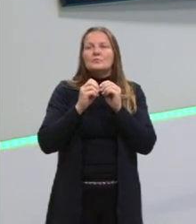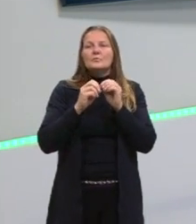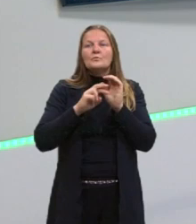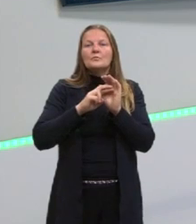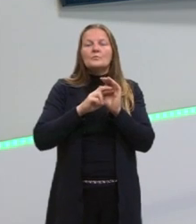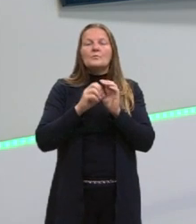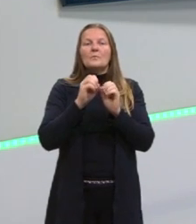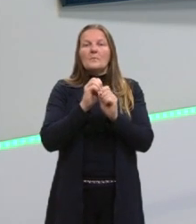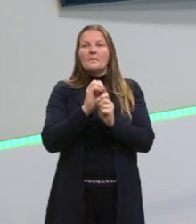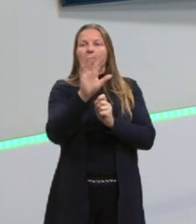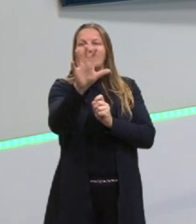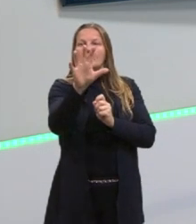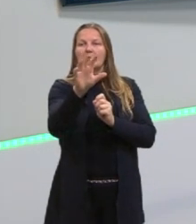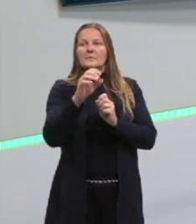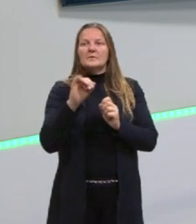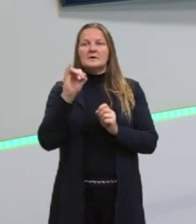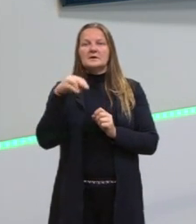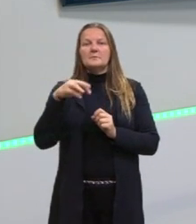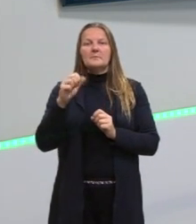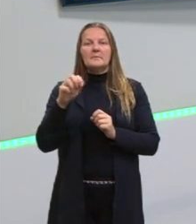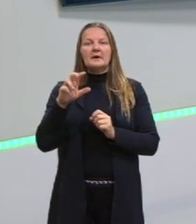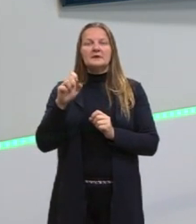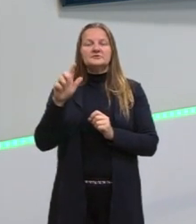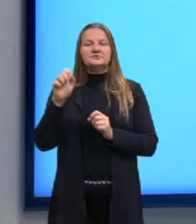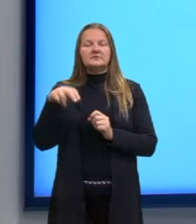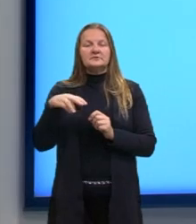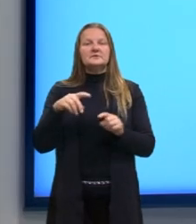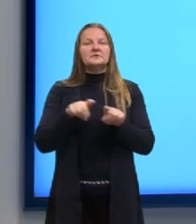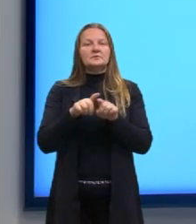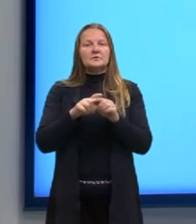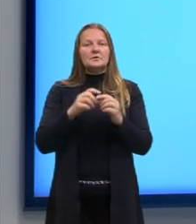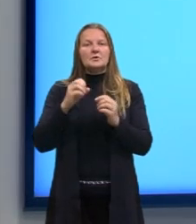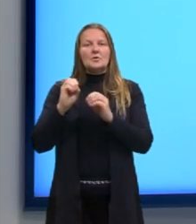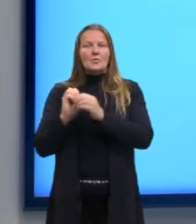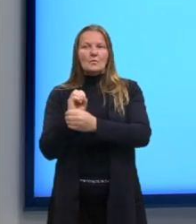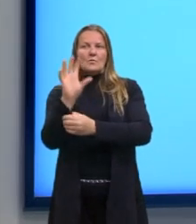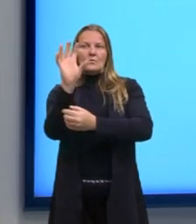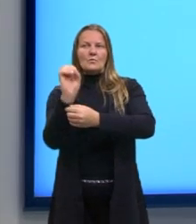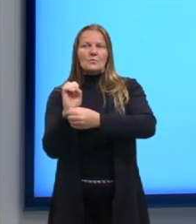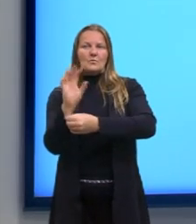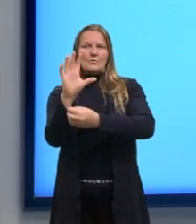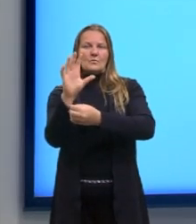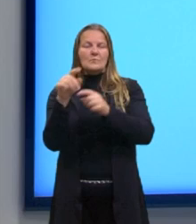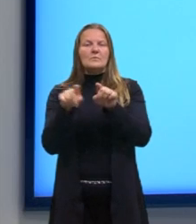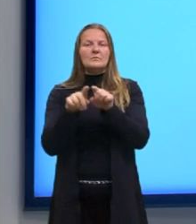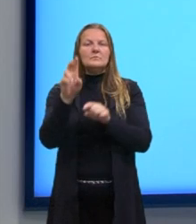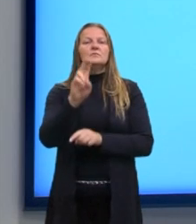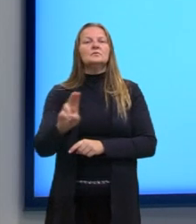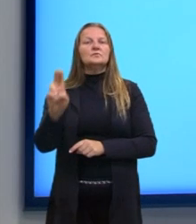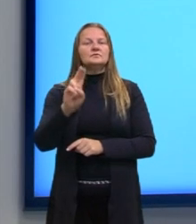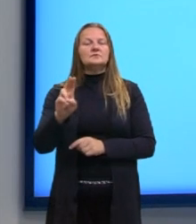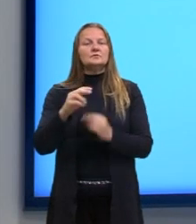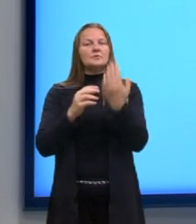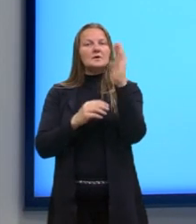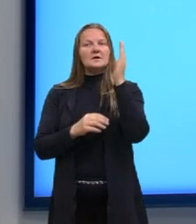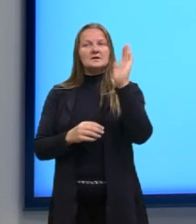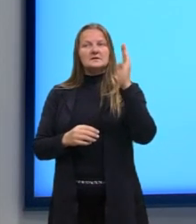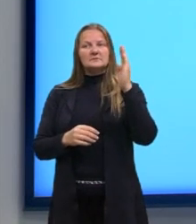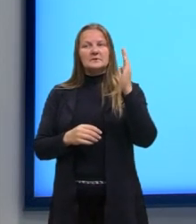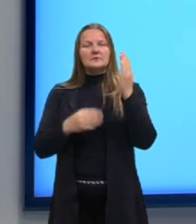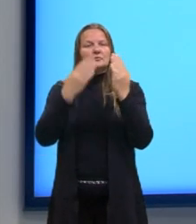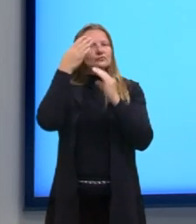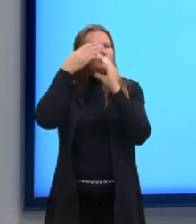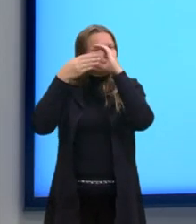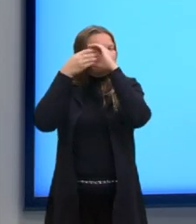imagem é possível e os projetos né A maioria dos projetores eles funcionam então utilizando espelhos e lentes